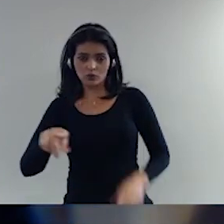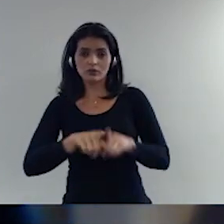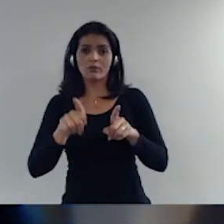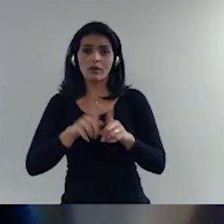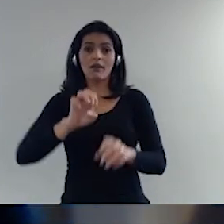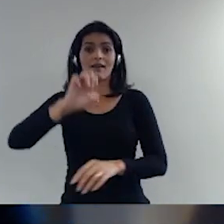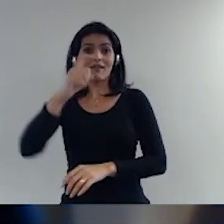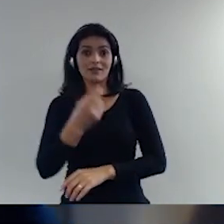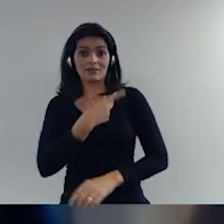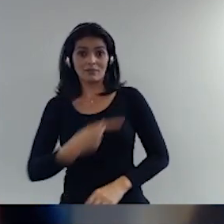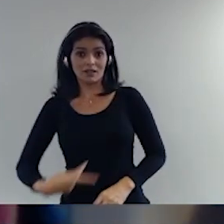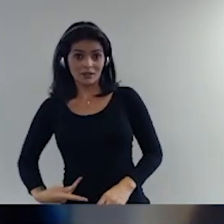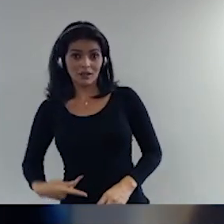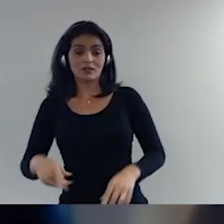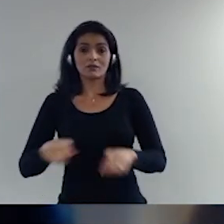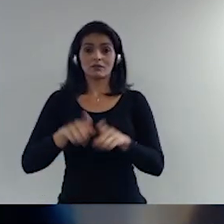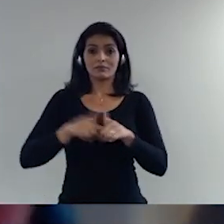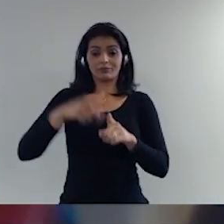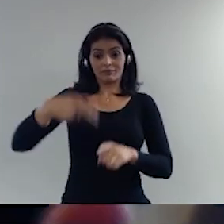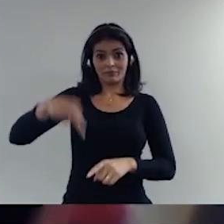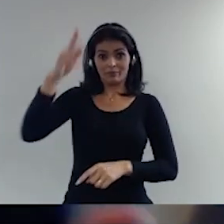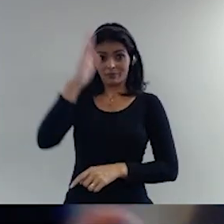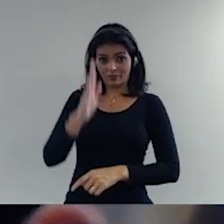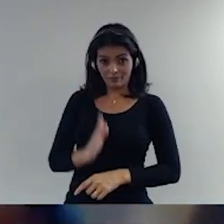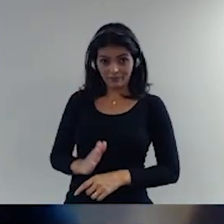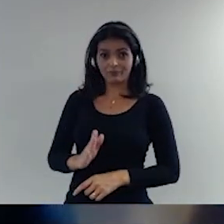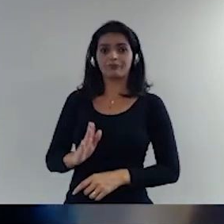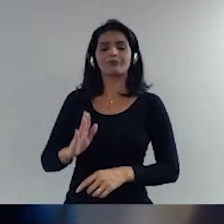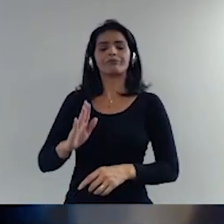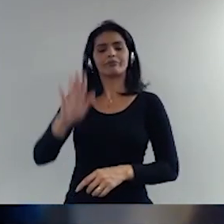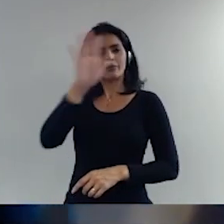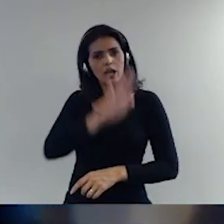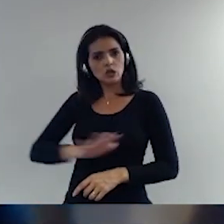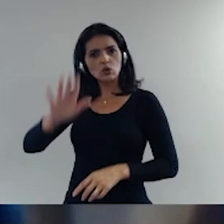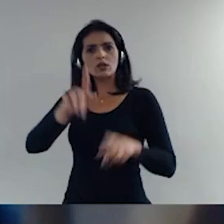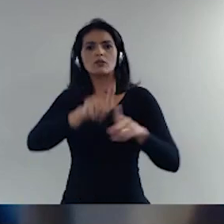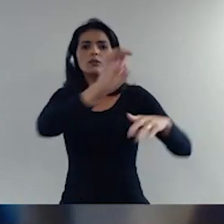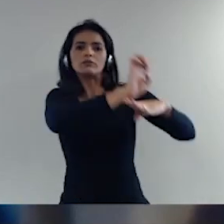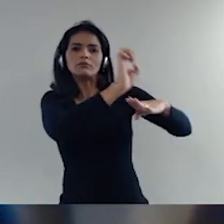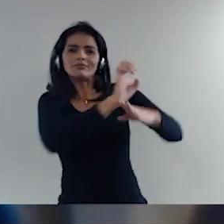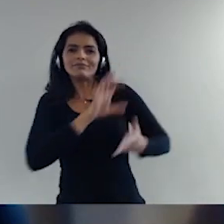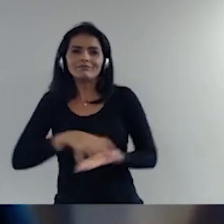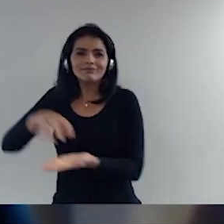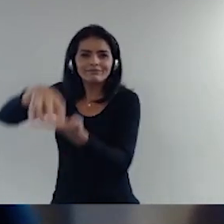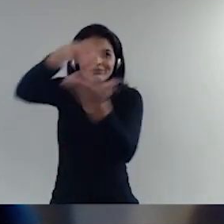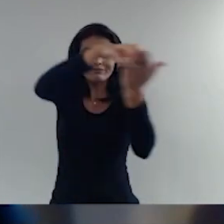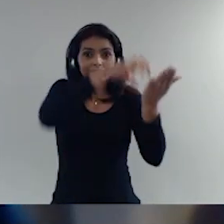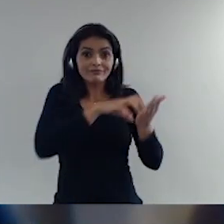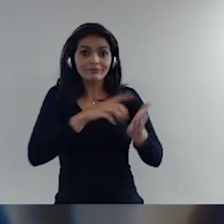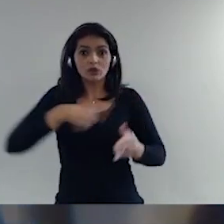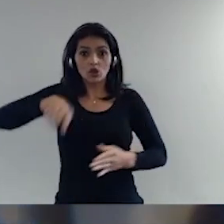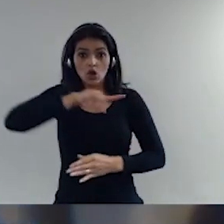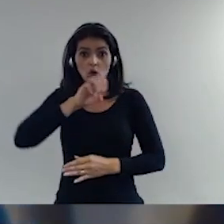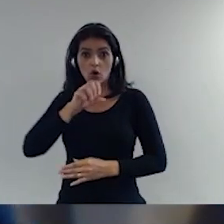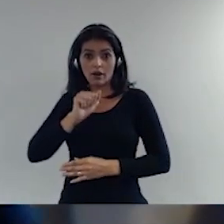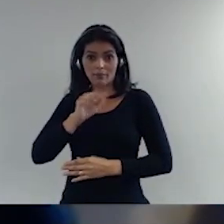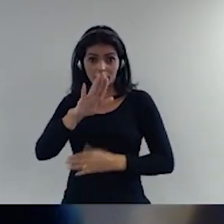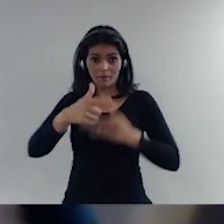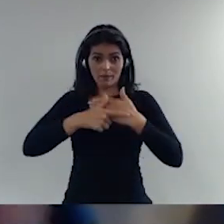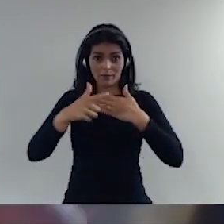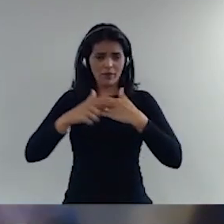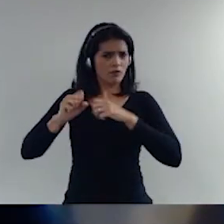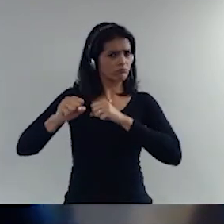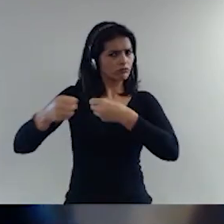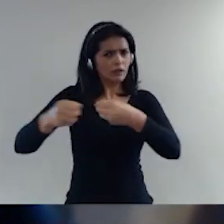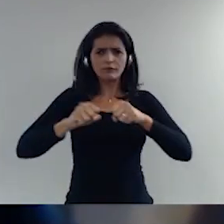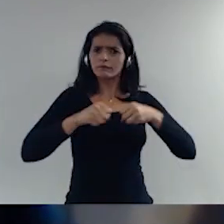federais e presidentes seccionais têm sido incansáveis no sentido da defesa da Constituição, que é um papel que nós, a OAB, que